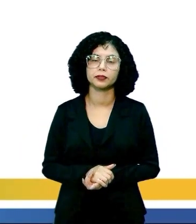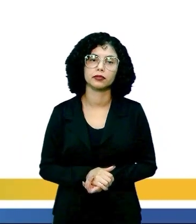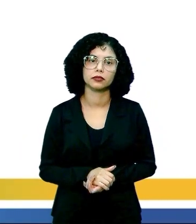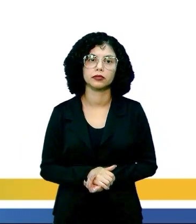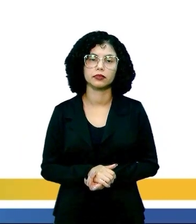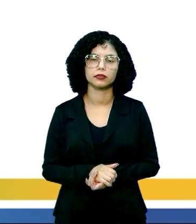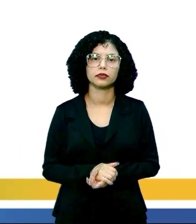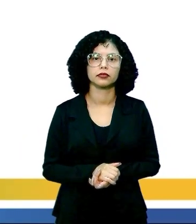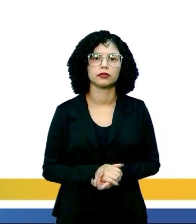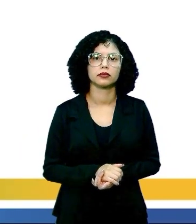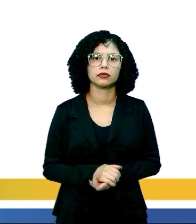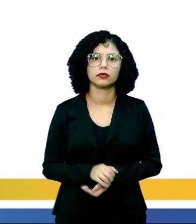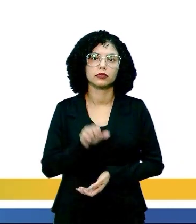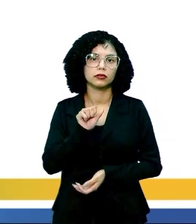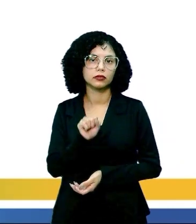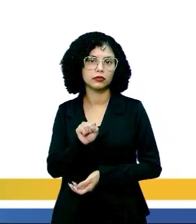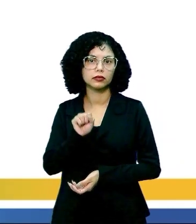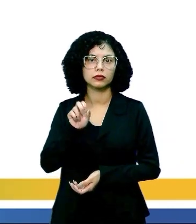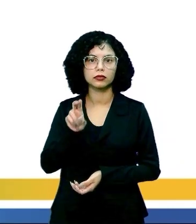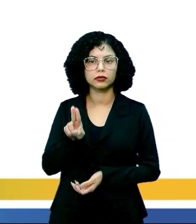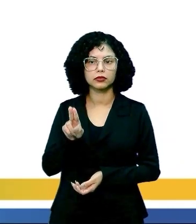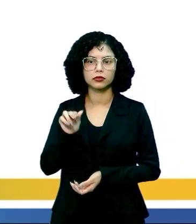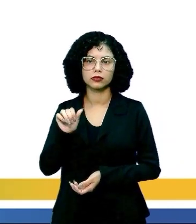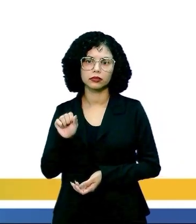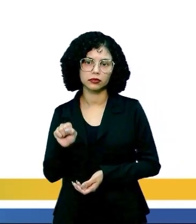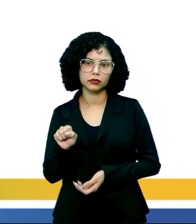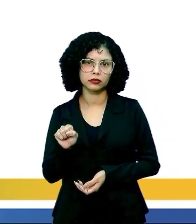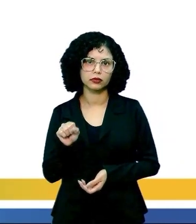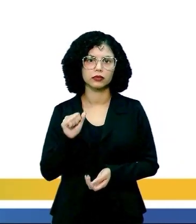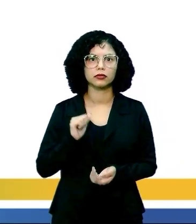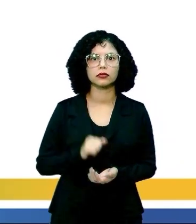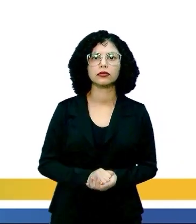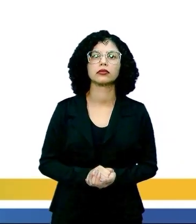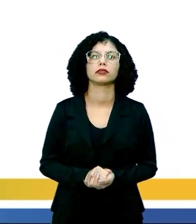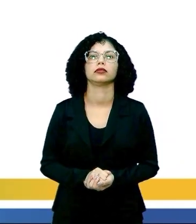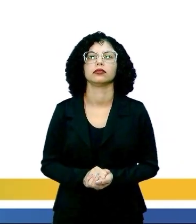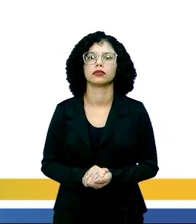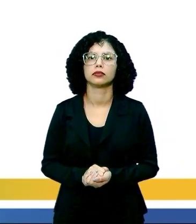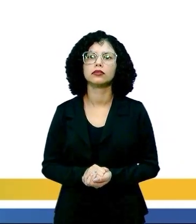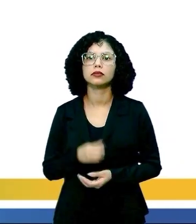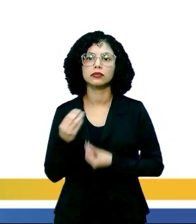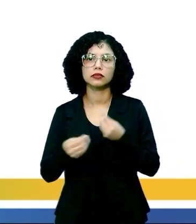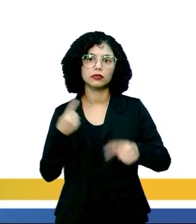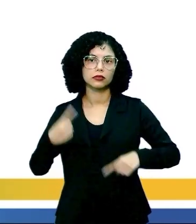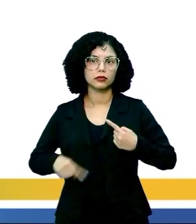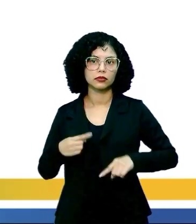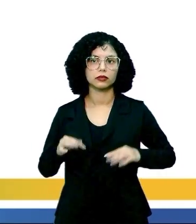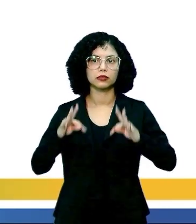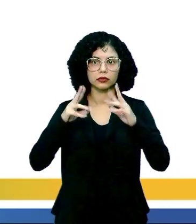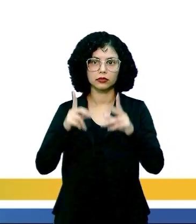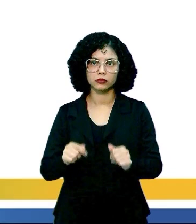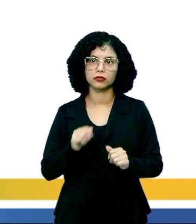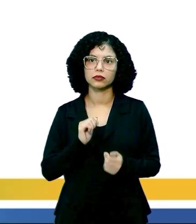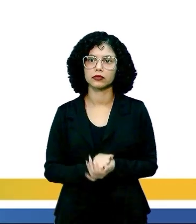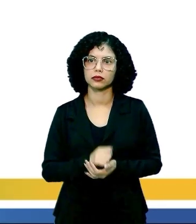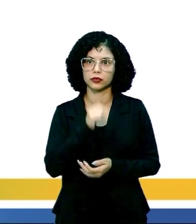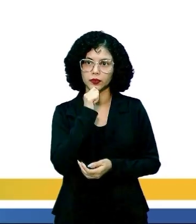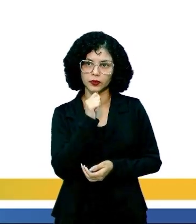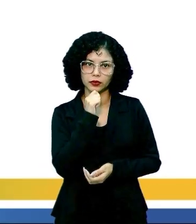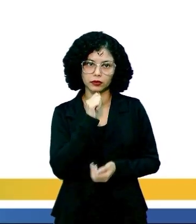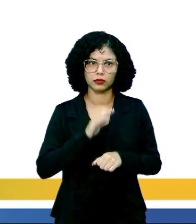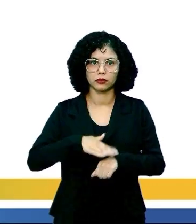2019. A criação do Sistema Único de Saúde, SUS, como a política para